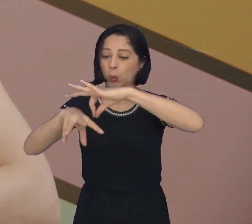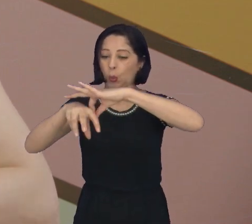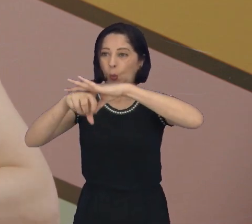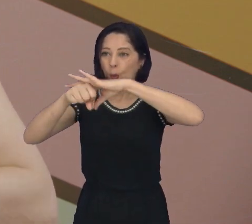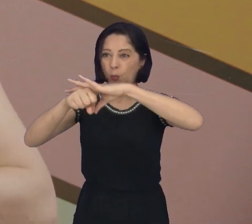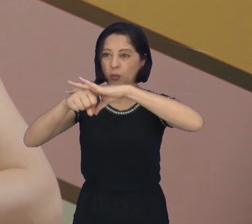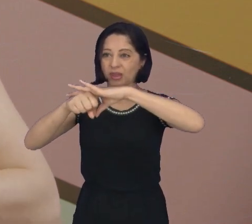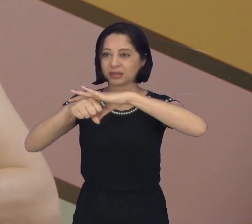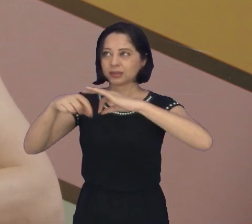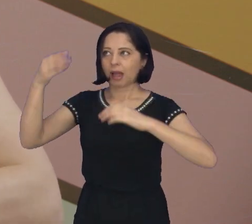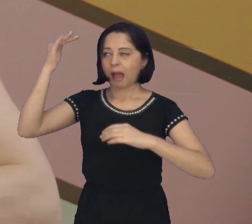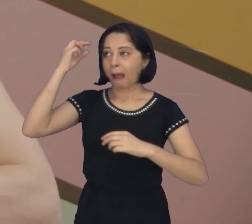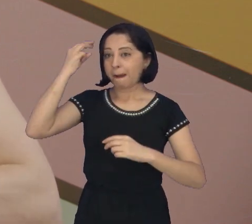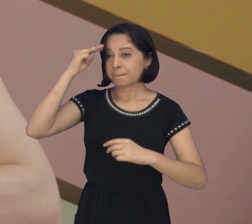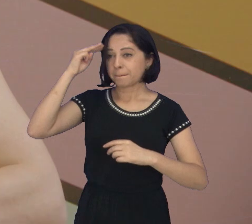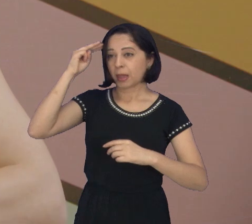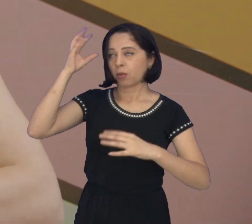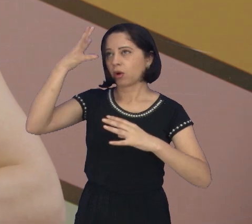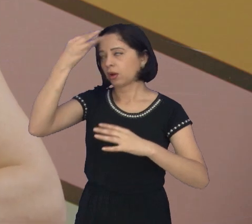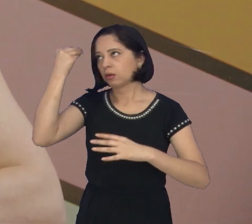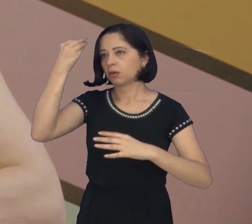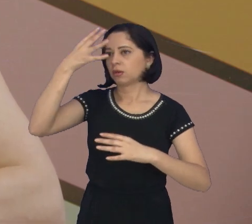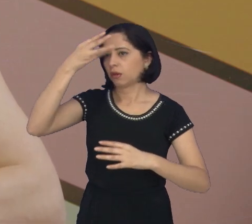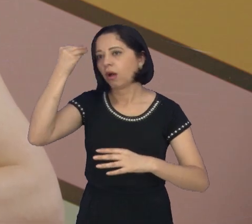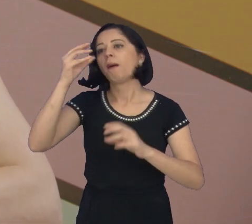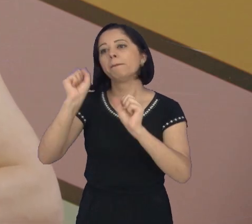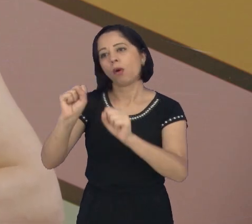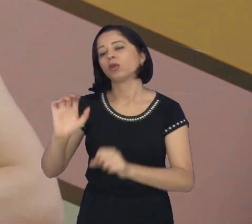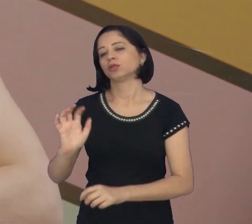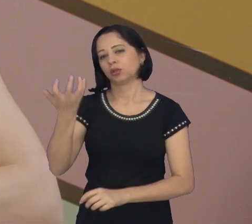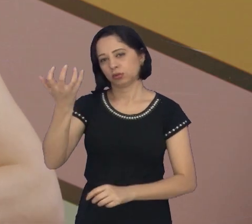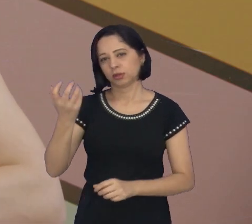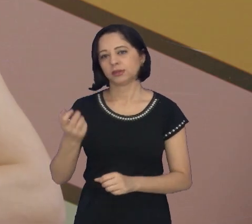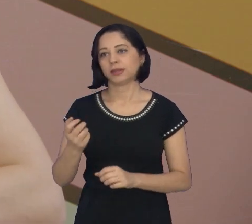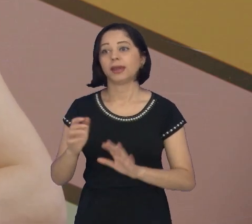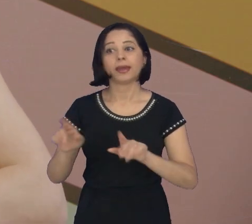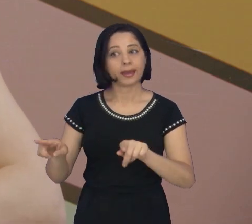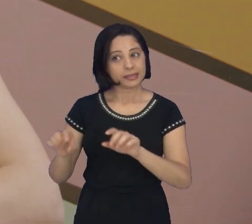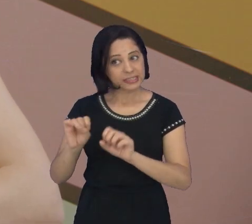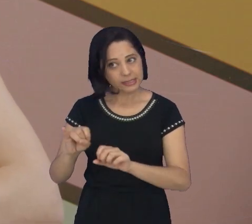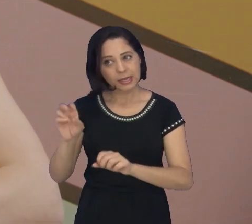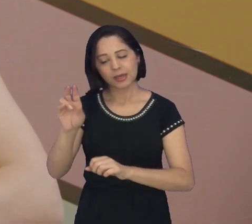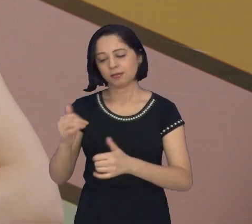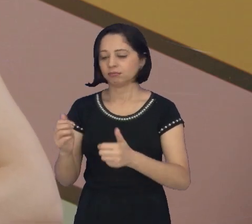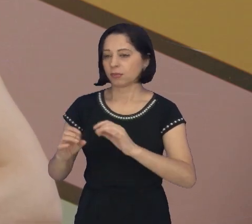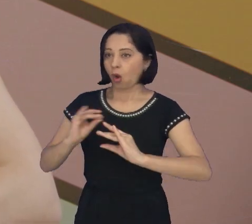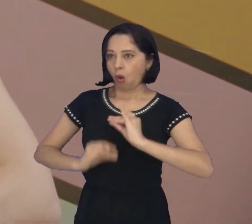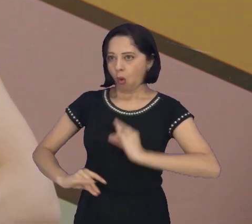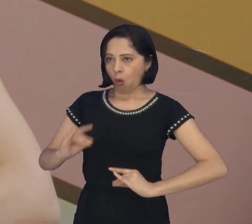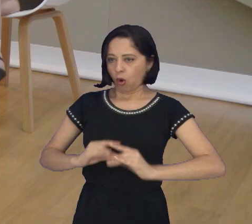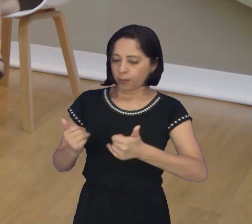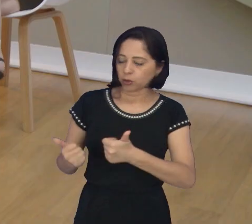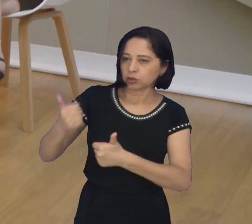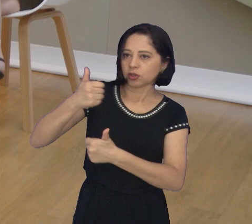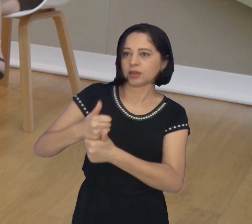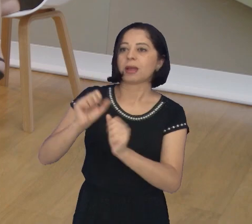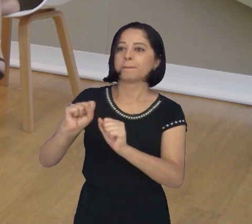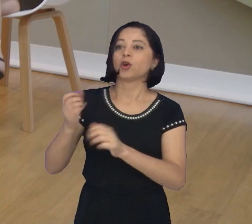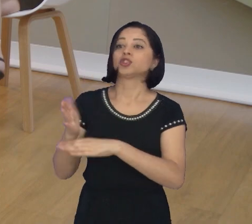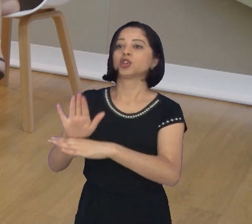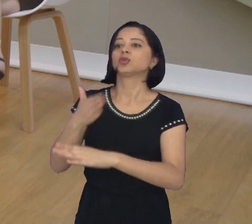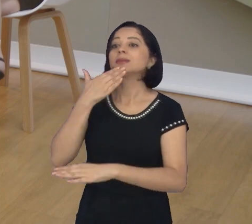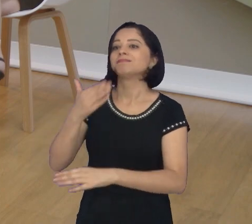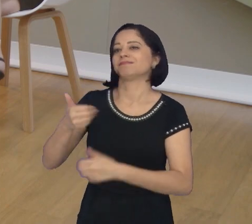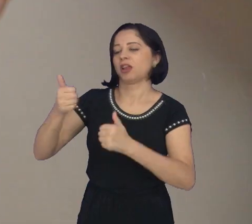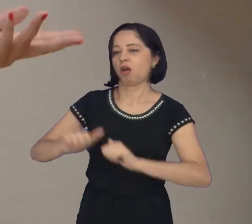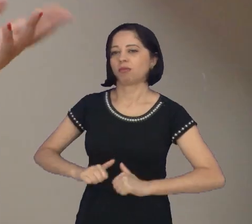memória. Então são vários sintomas frequentes nessa fase e a reposição hormonal pode melhorar praticamente todos eles. Daí vem a importância. E